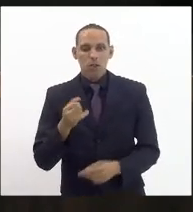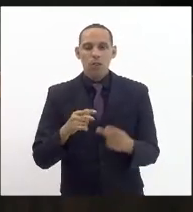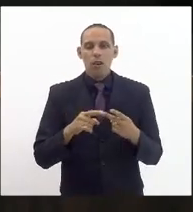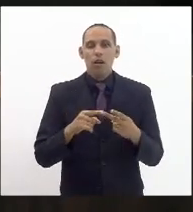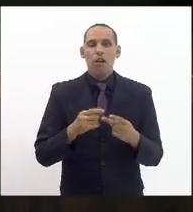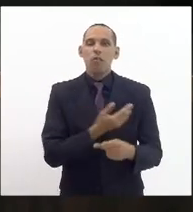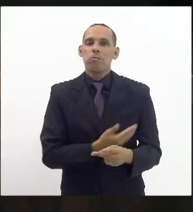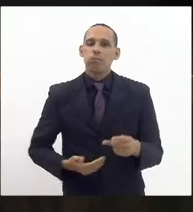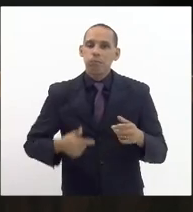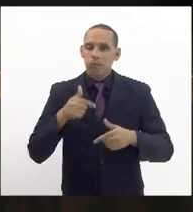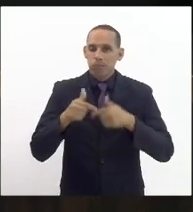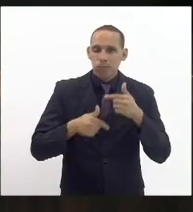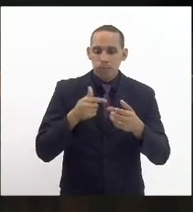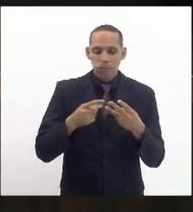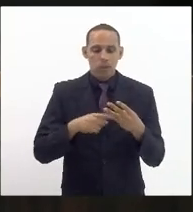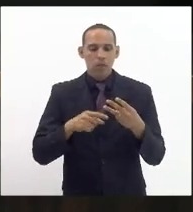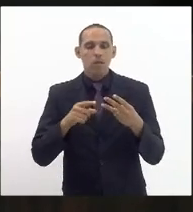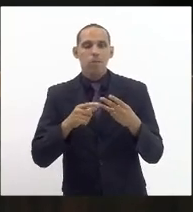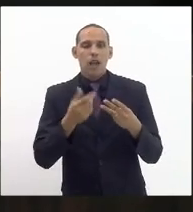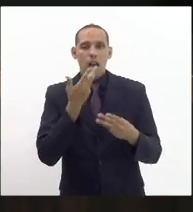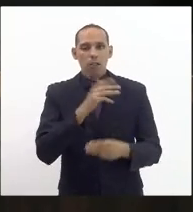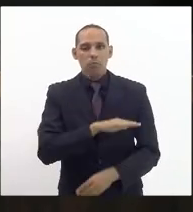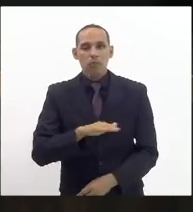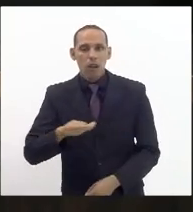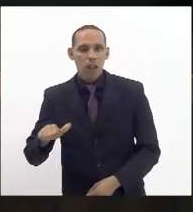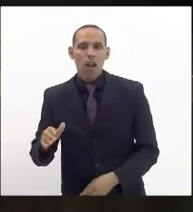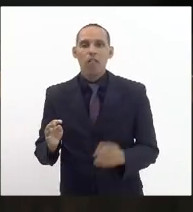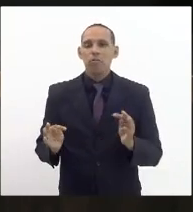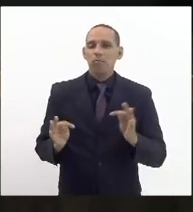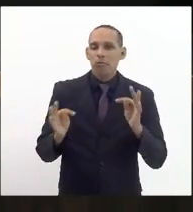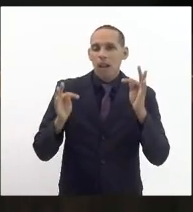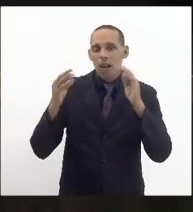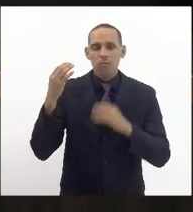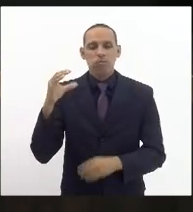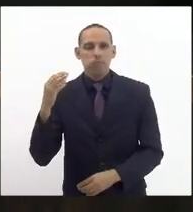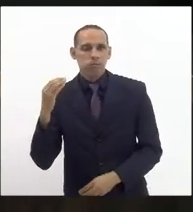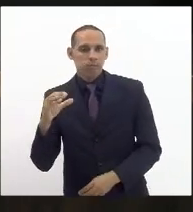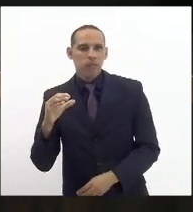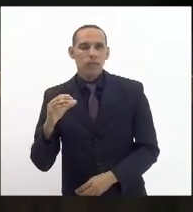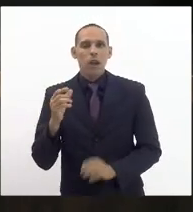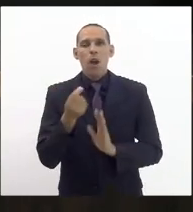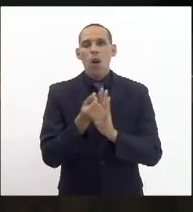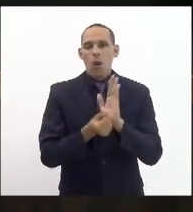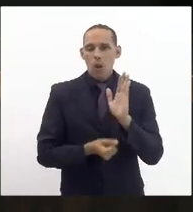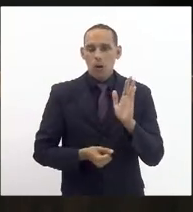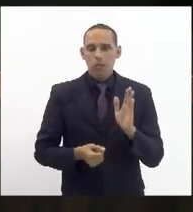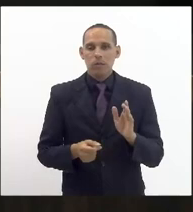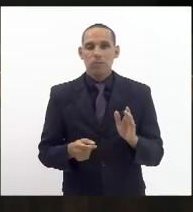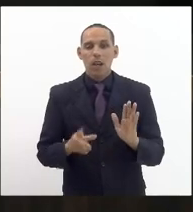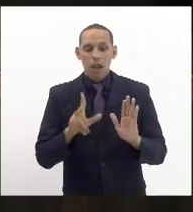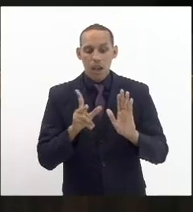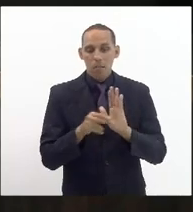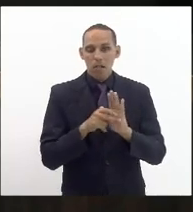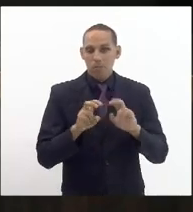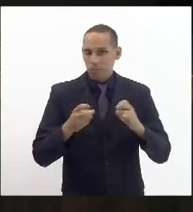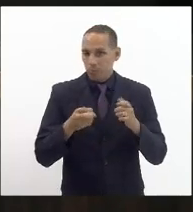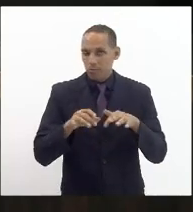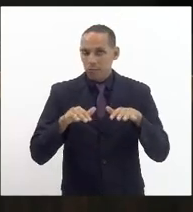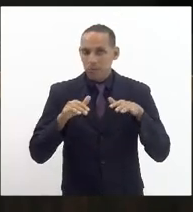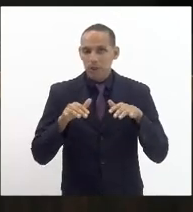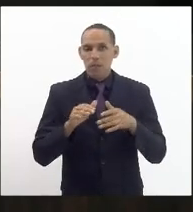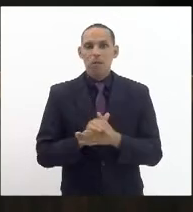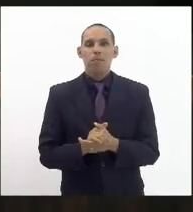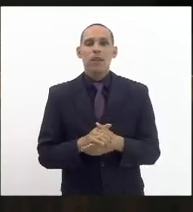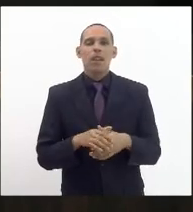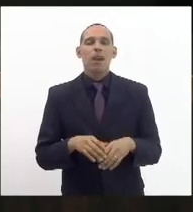Servidores públicos, assuntos da criança, do adolescente, do idoso, de ciência e tecnologia e orçamento às emendas de plenário. Permitir parecer pela Comissão de